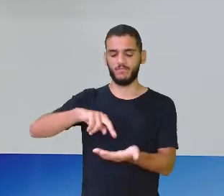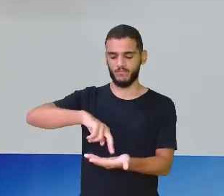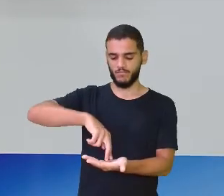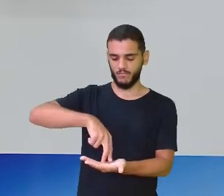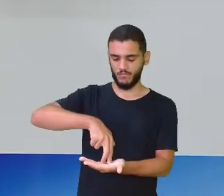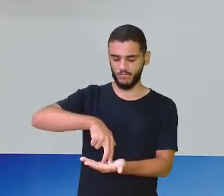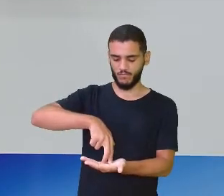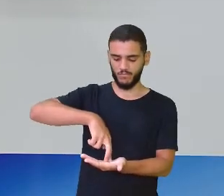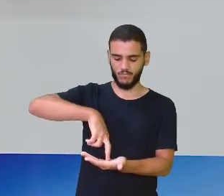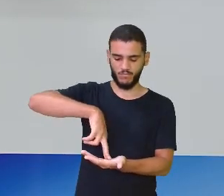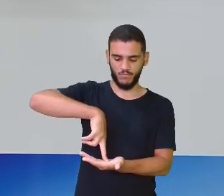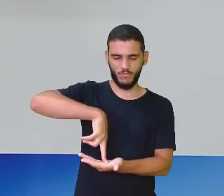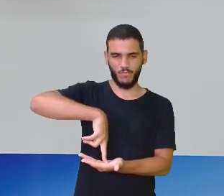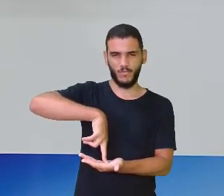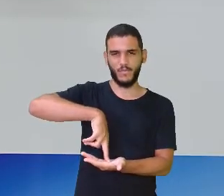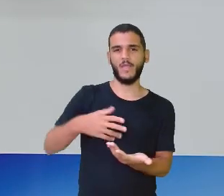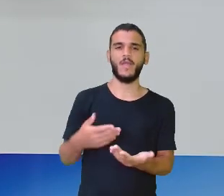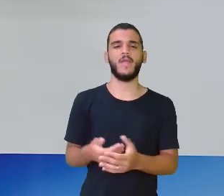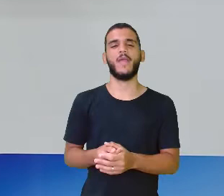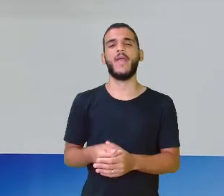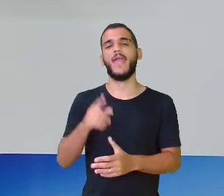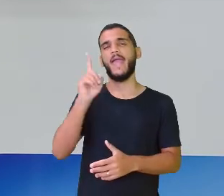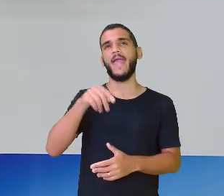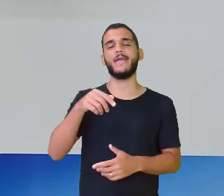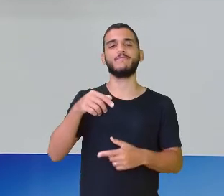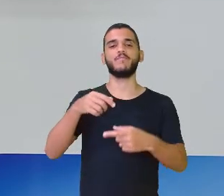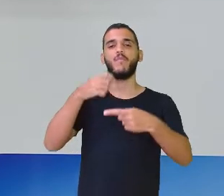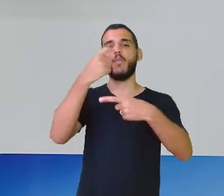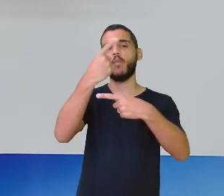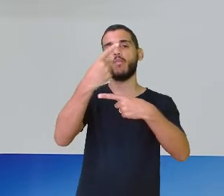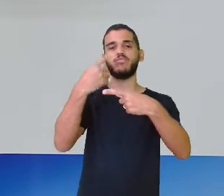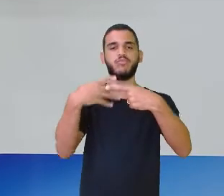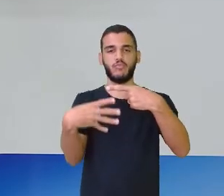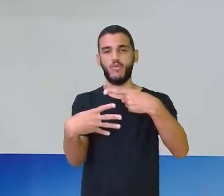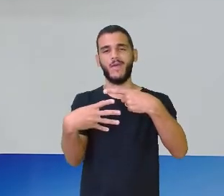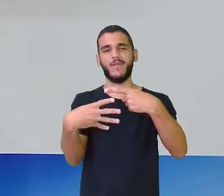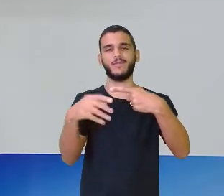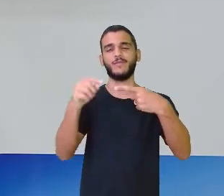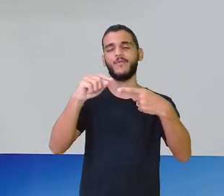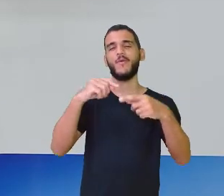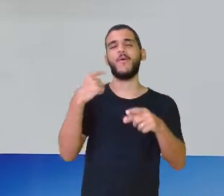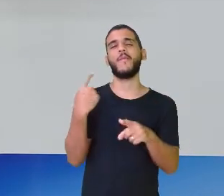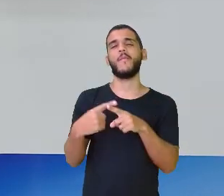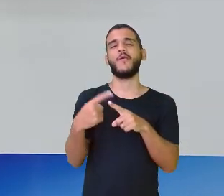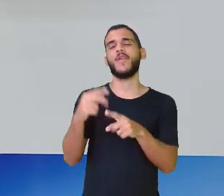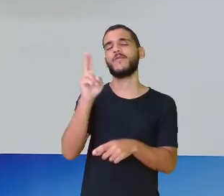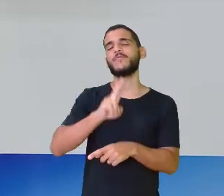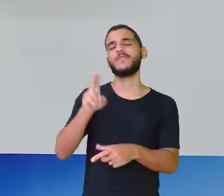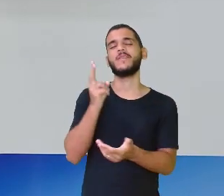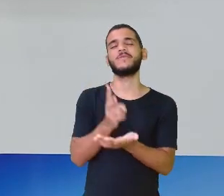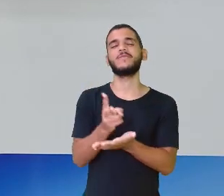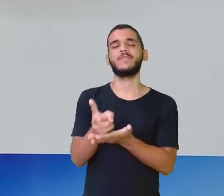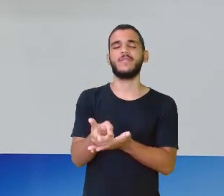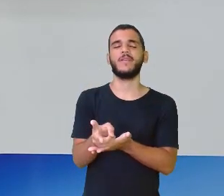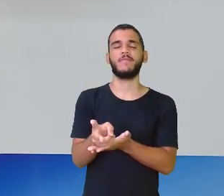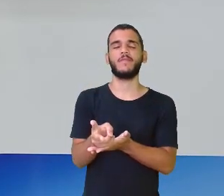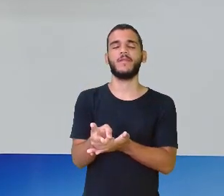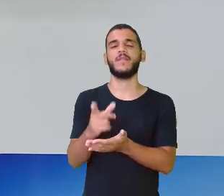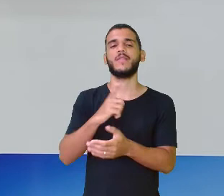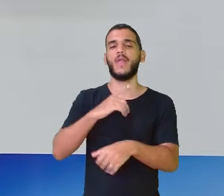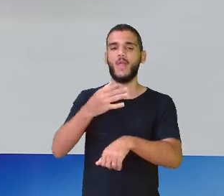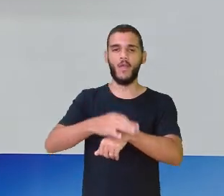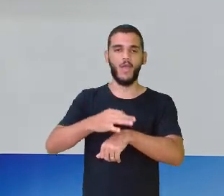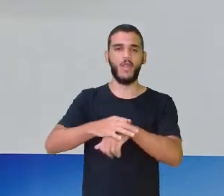de 90 graus, ele é muito utilizado. Até num relógio que eu vou mostrar para vocês, isso fica claro para